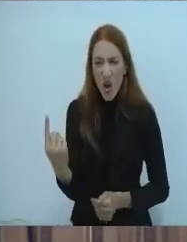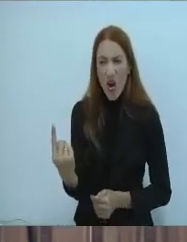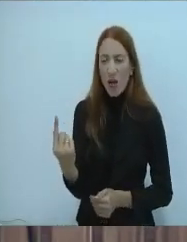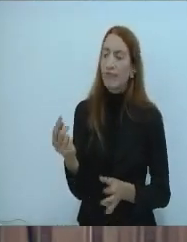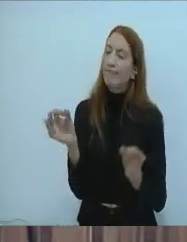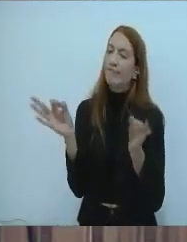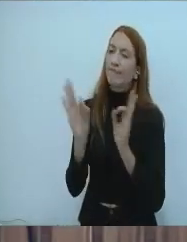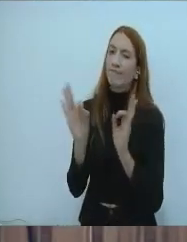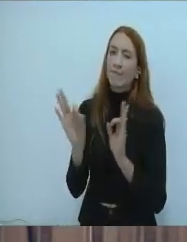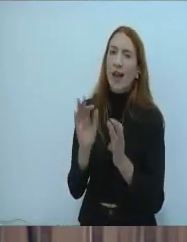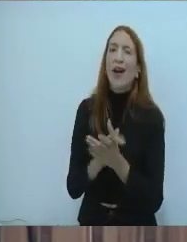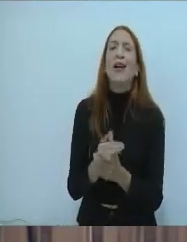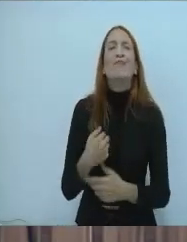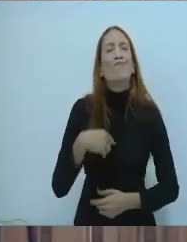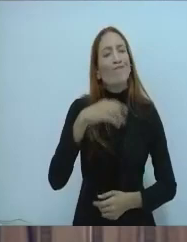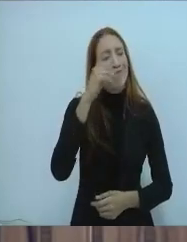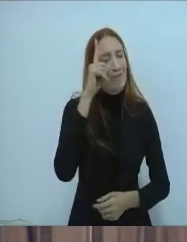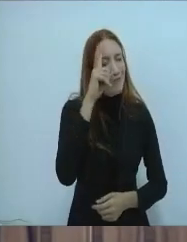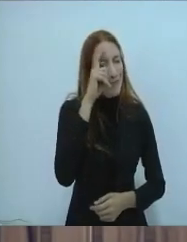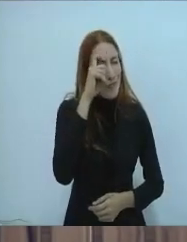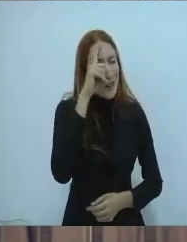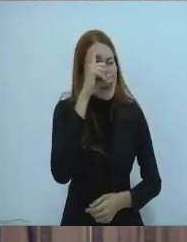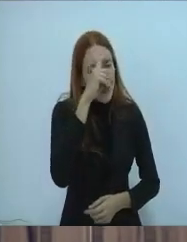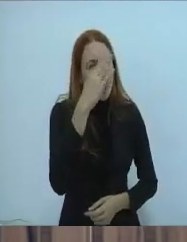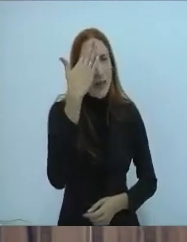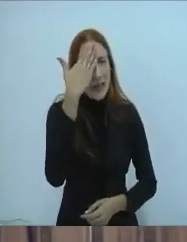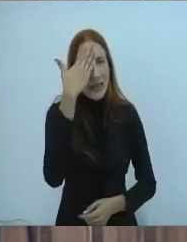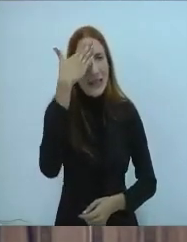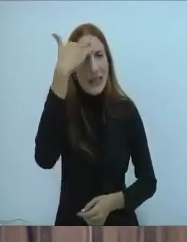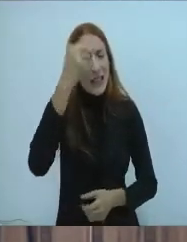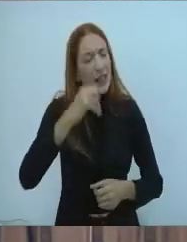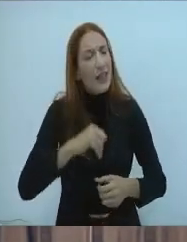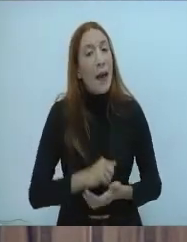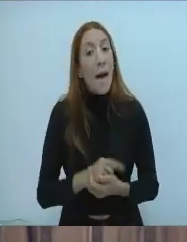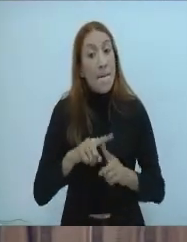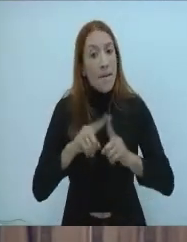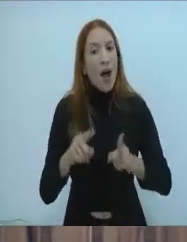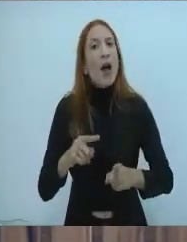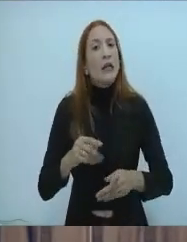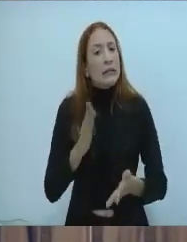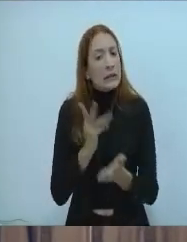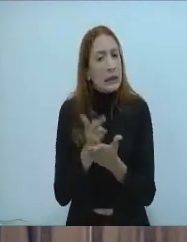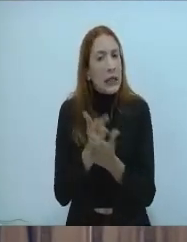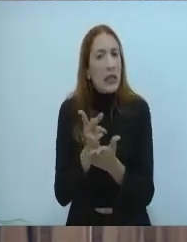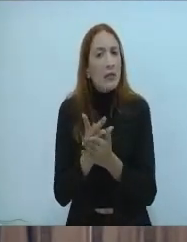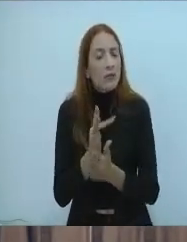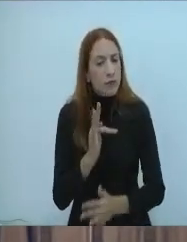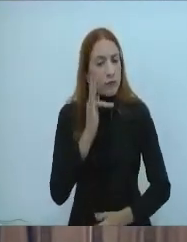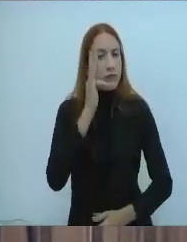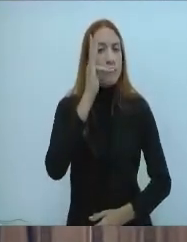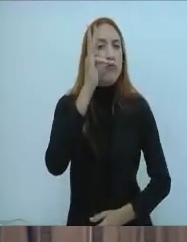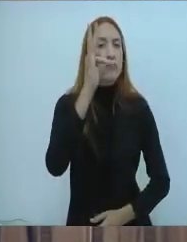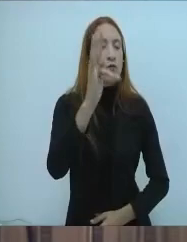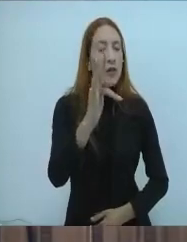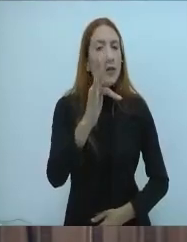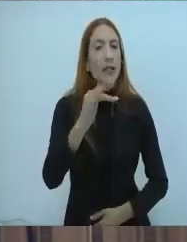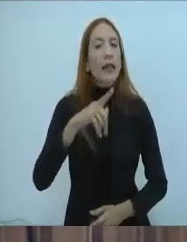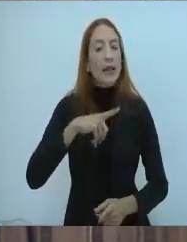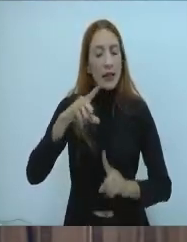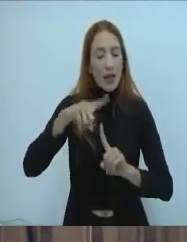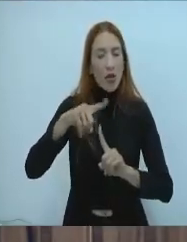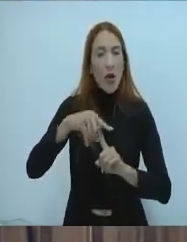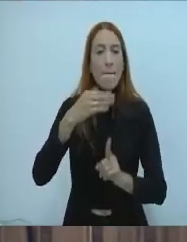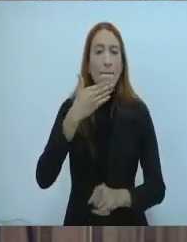eu sei que é difícil eu sei que é árdo mas vamos em frente vencer para no futuro a gente tem uma cidade melhor